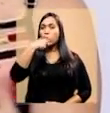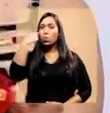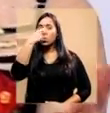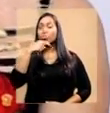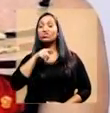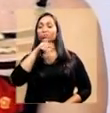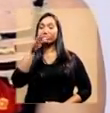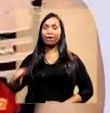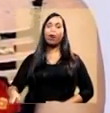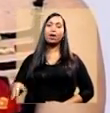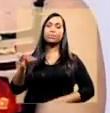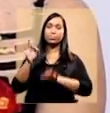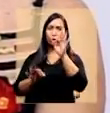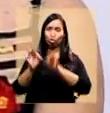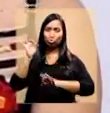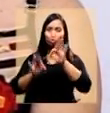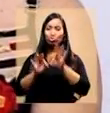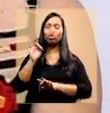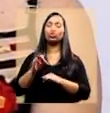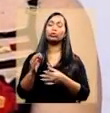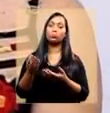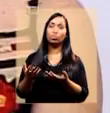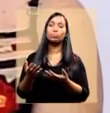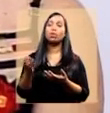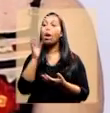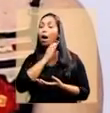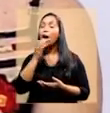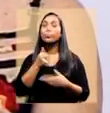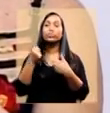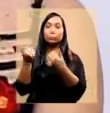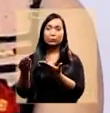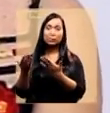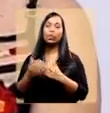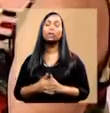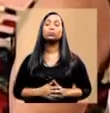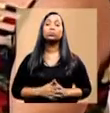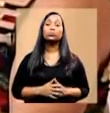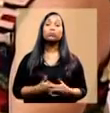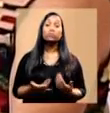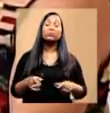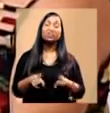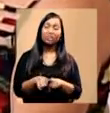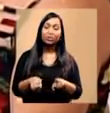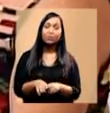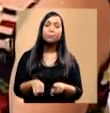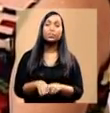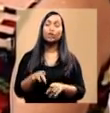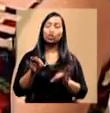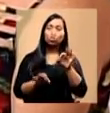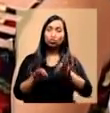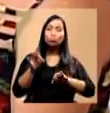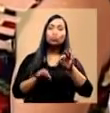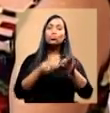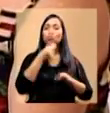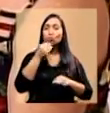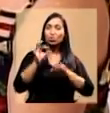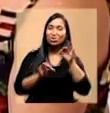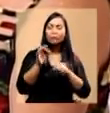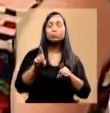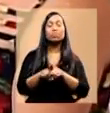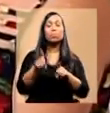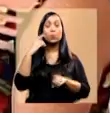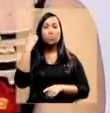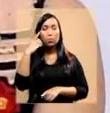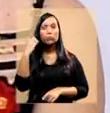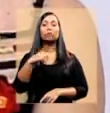para encaminhar para o fórum. Obviamente que a gente procura encaminhar o mais rápido possível. E também os juízes e promotores